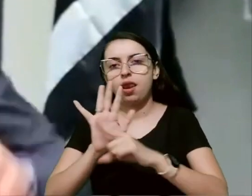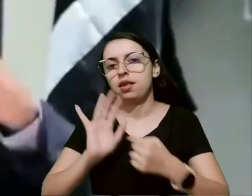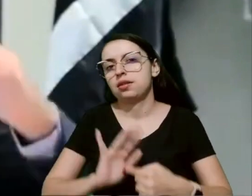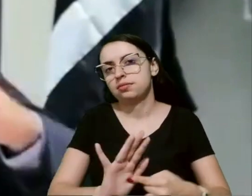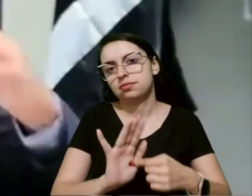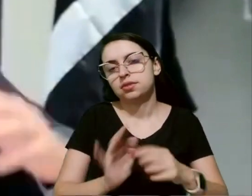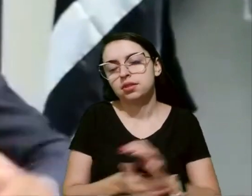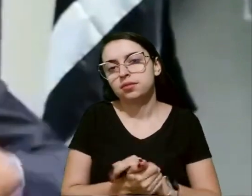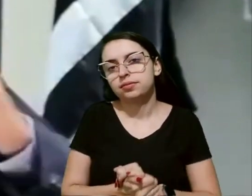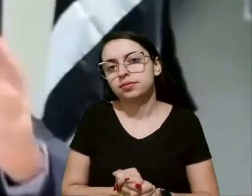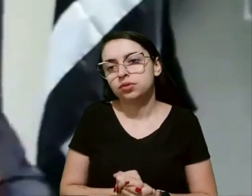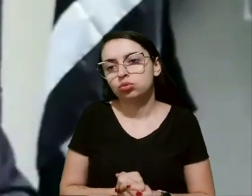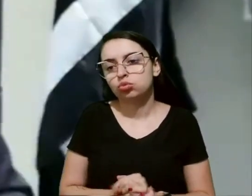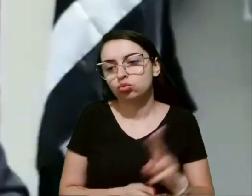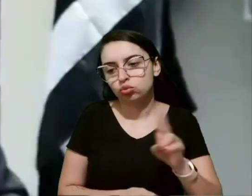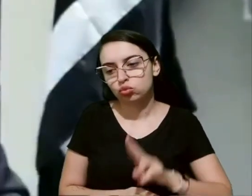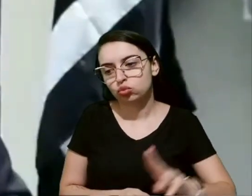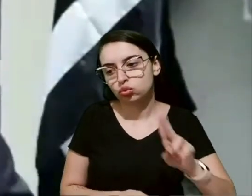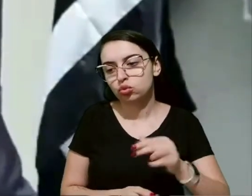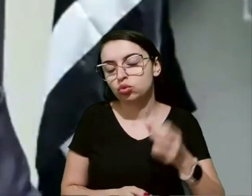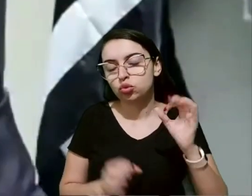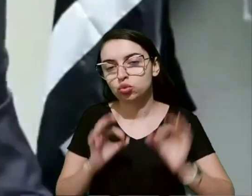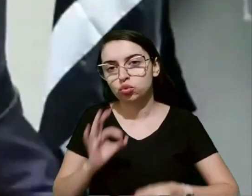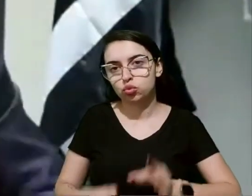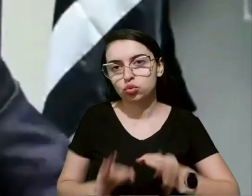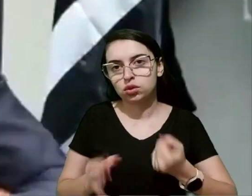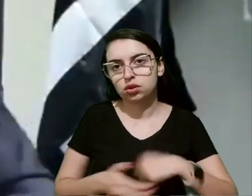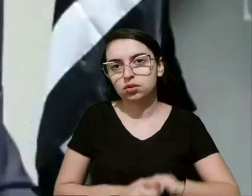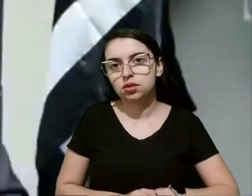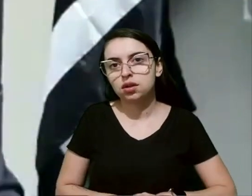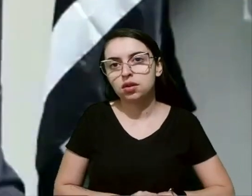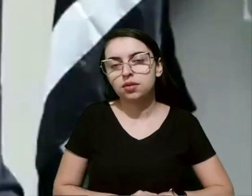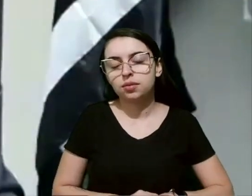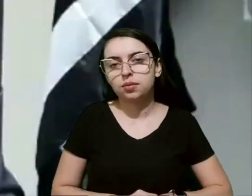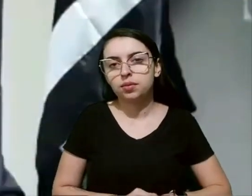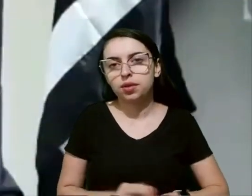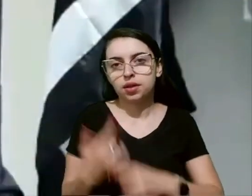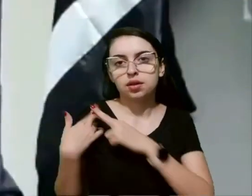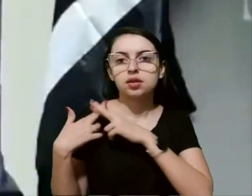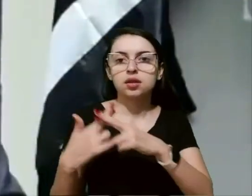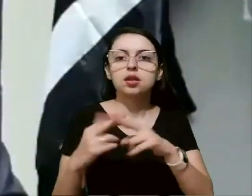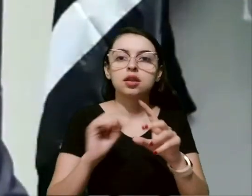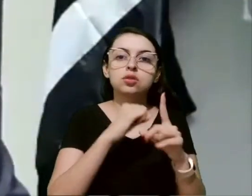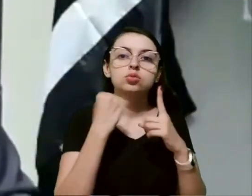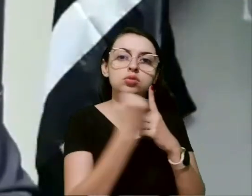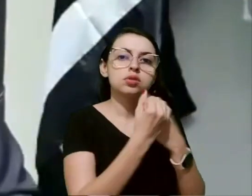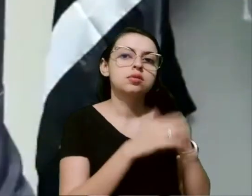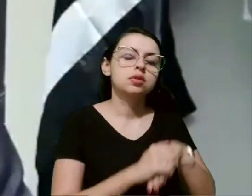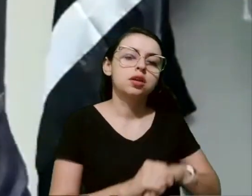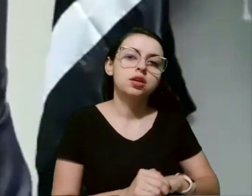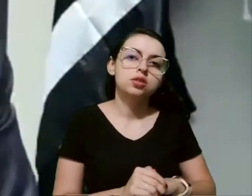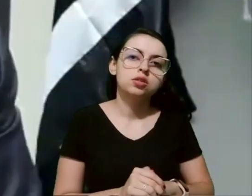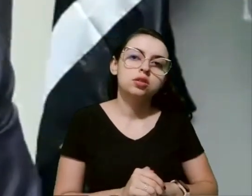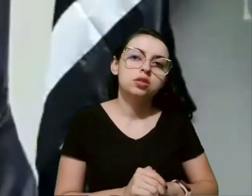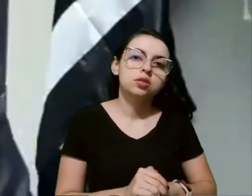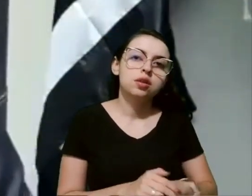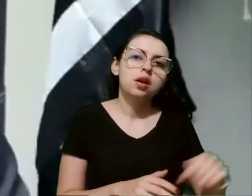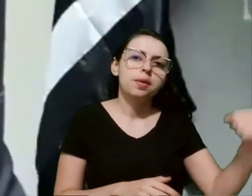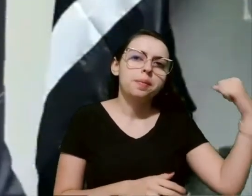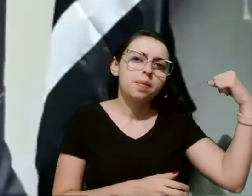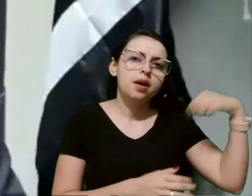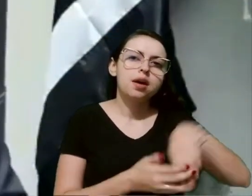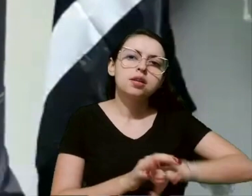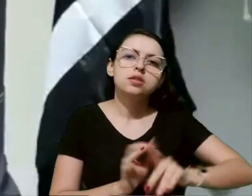Esse funcionamento do judiciário, o papel que o judiciário desempenha na sociedade é um dos braços que eu acho que a jurimetria